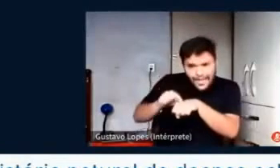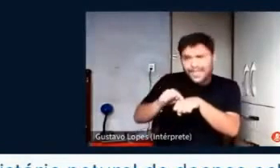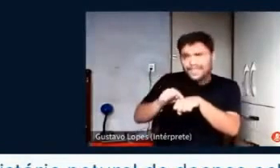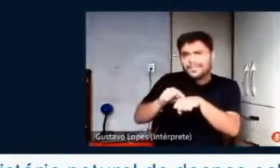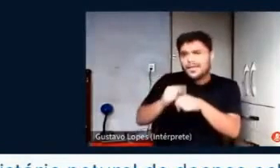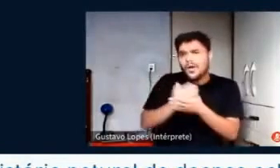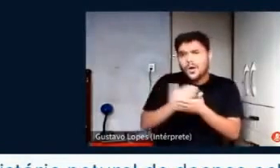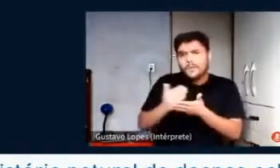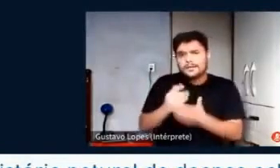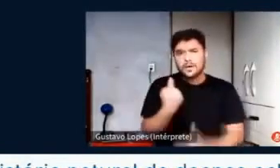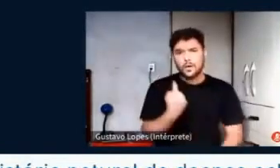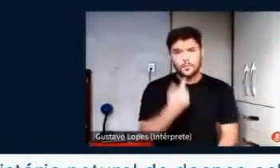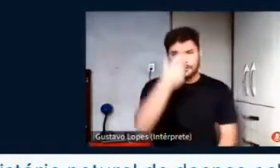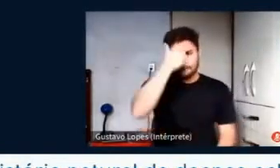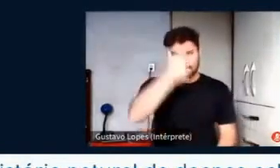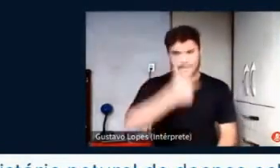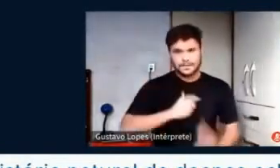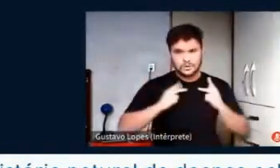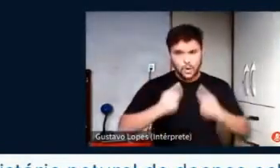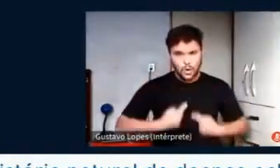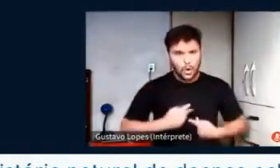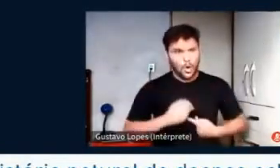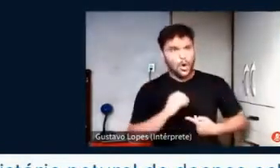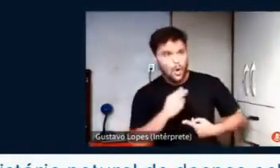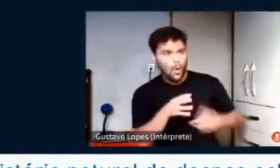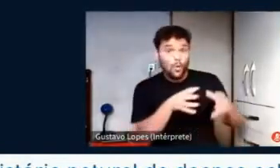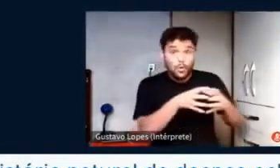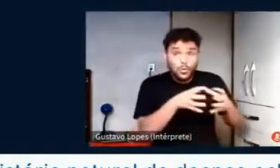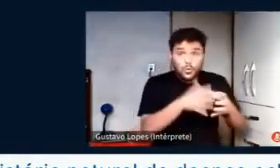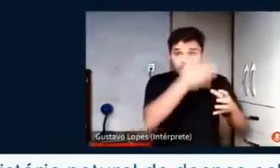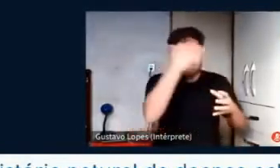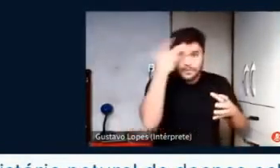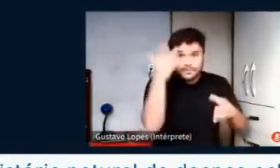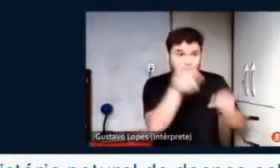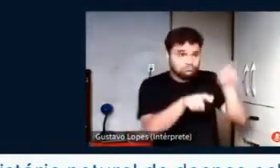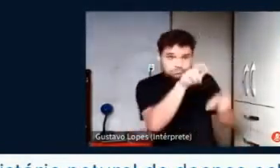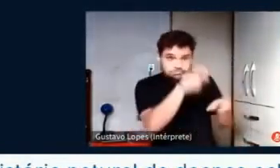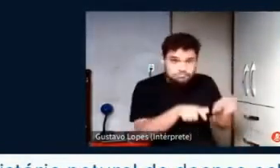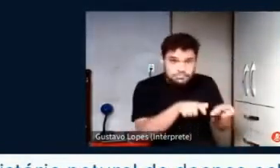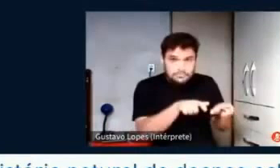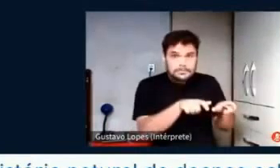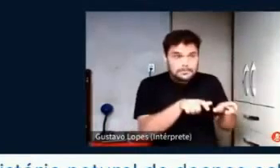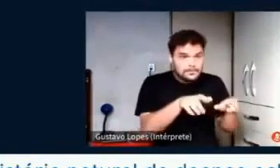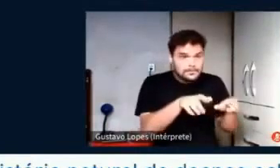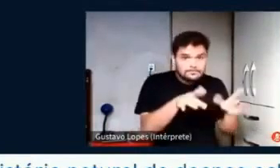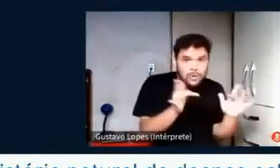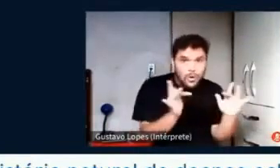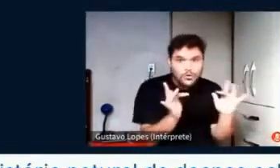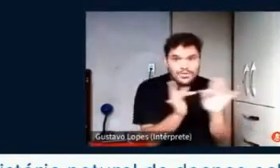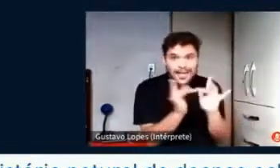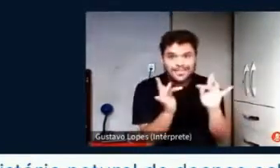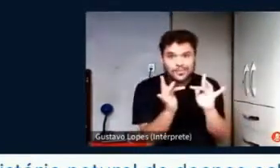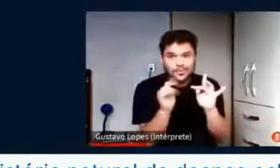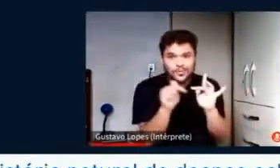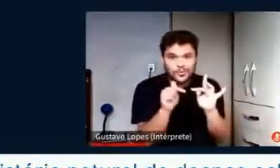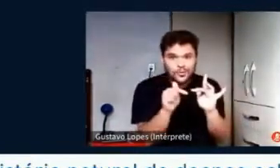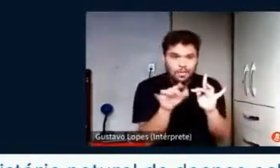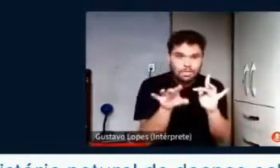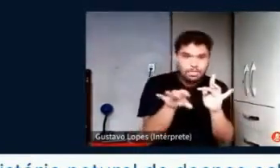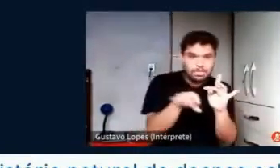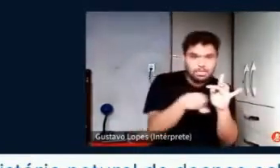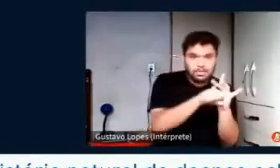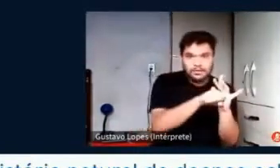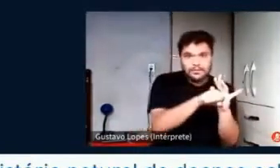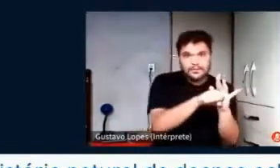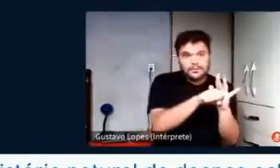pessoa suscetível, uma população suscetível, que exposta a um agente, vai desenvolver uma fase